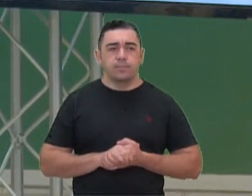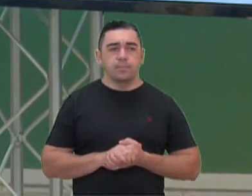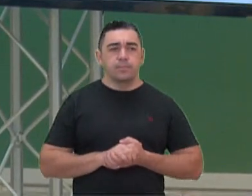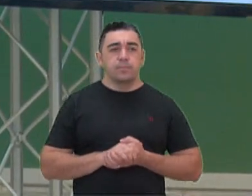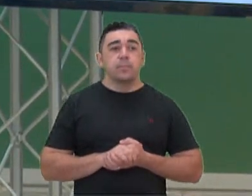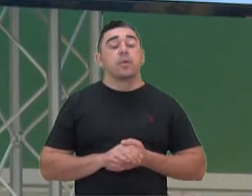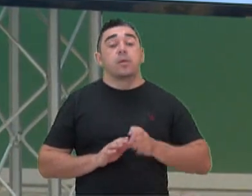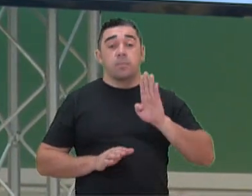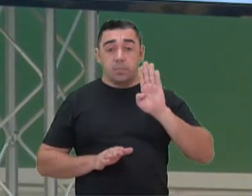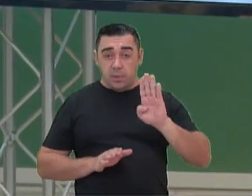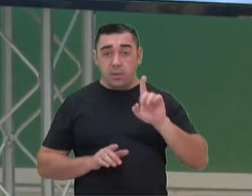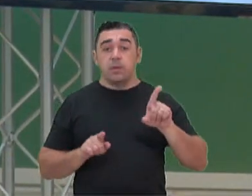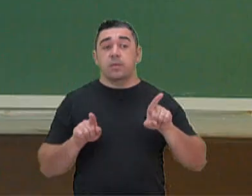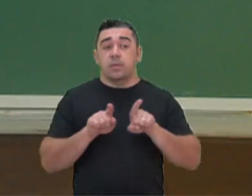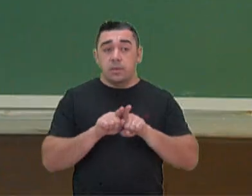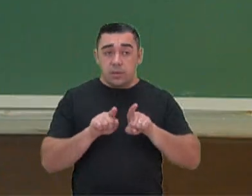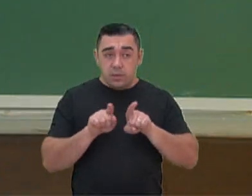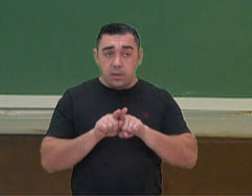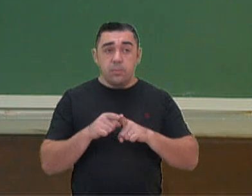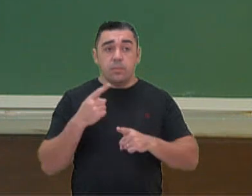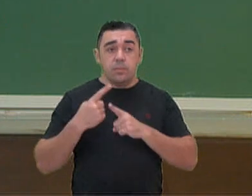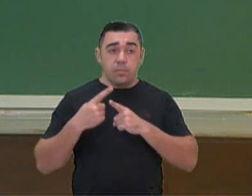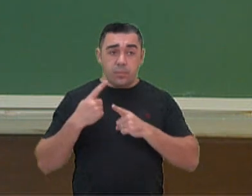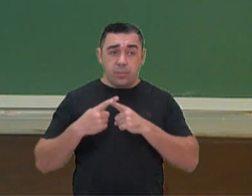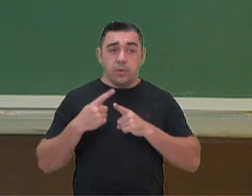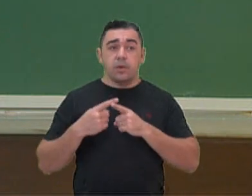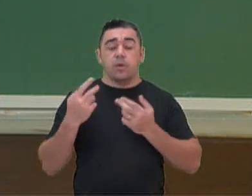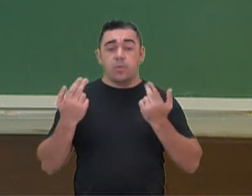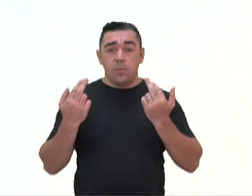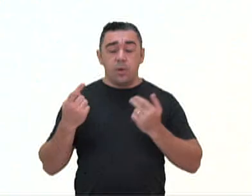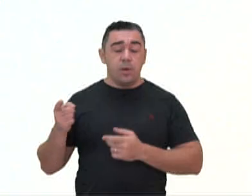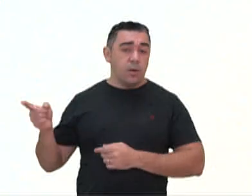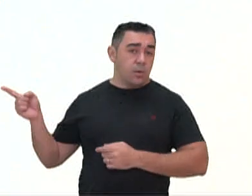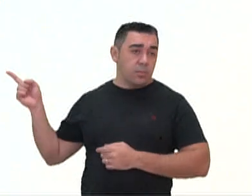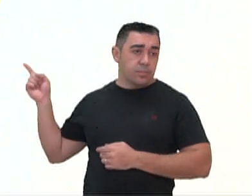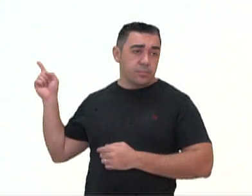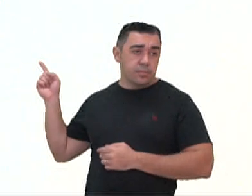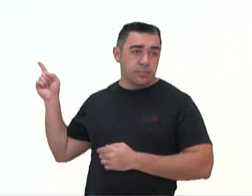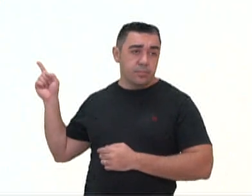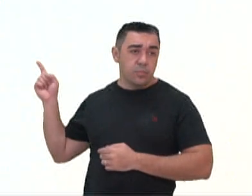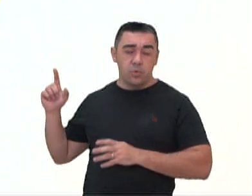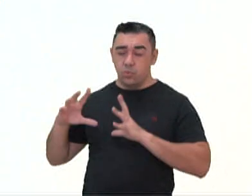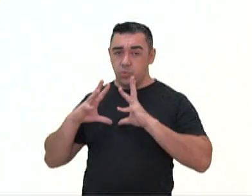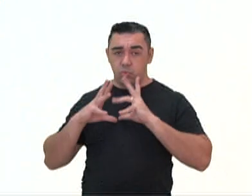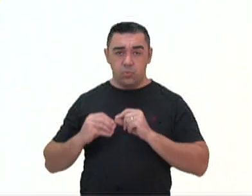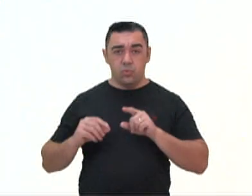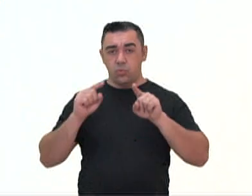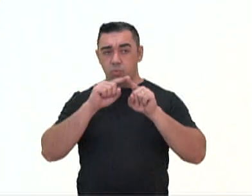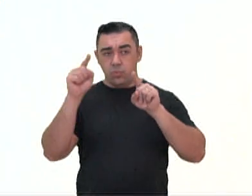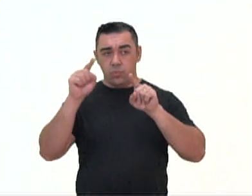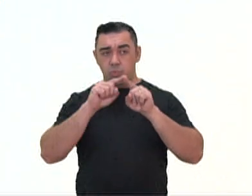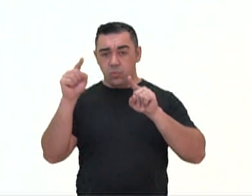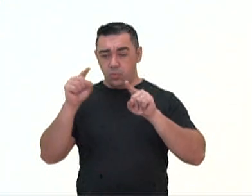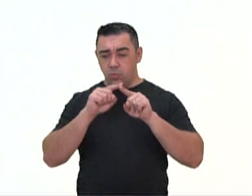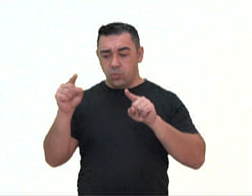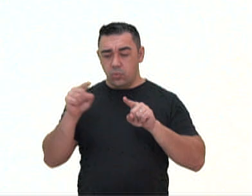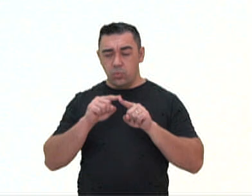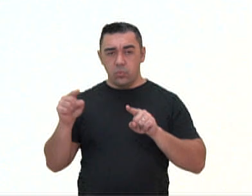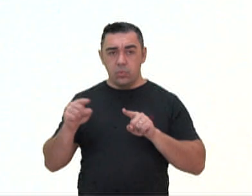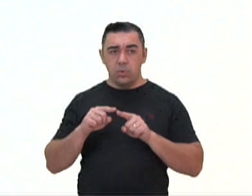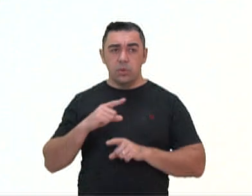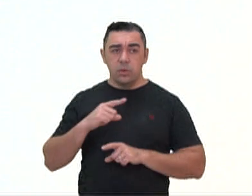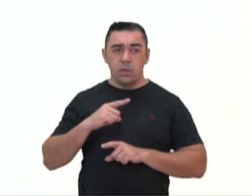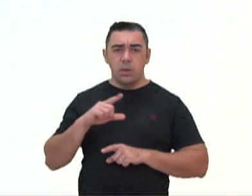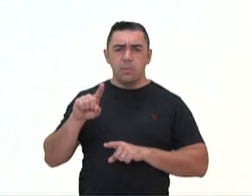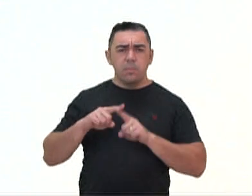No item B também ela é bijetora porque, mesma situação, todos os elementos têm correspondência. Você fala, mas professor,